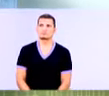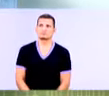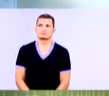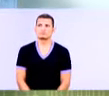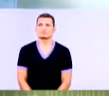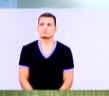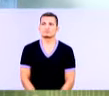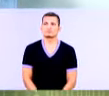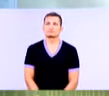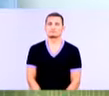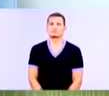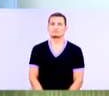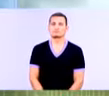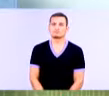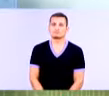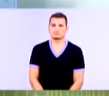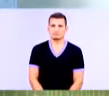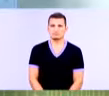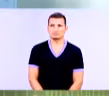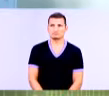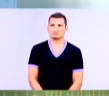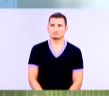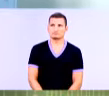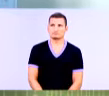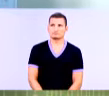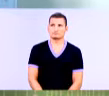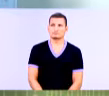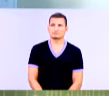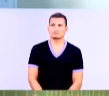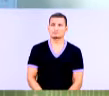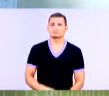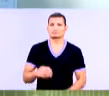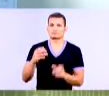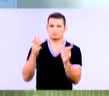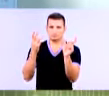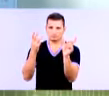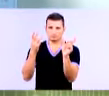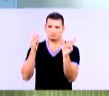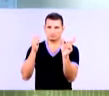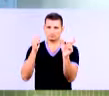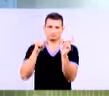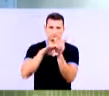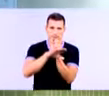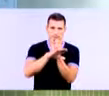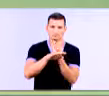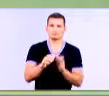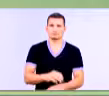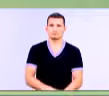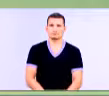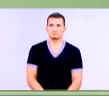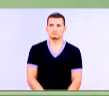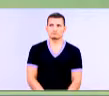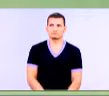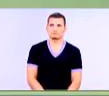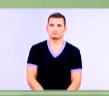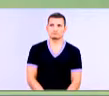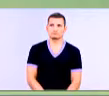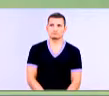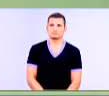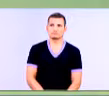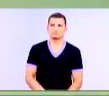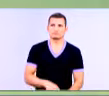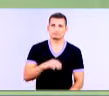o ano que nós estamos, menos o ano de nascimento do Zé Márcio. Então são três maneiras que eu posso atribuir. E o